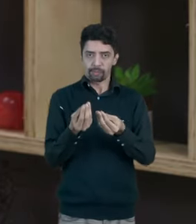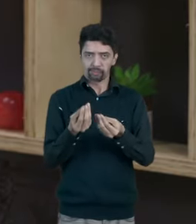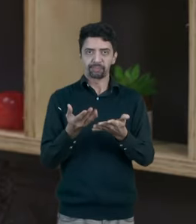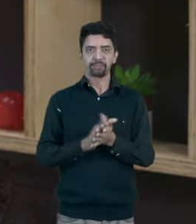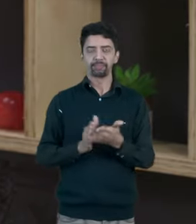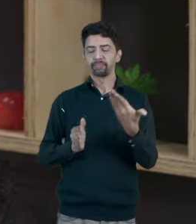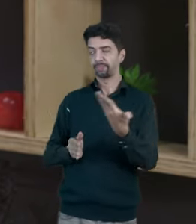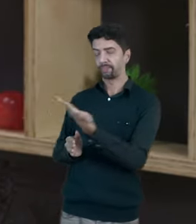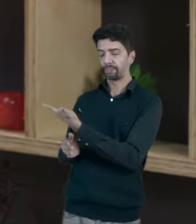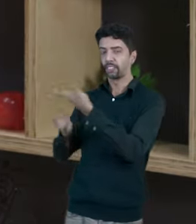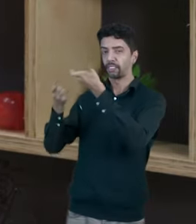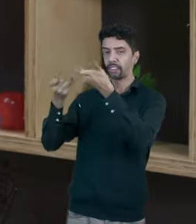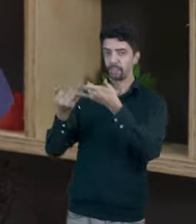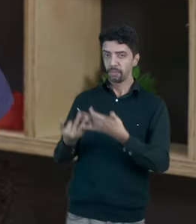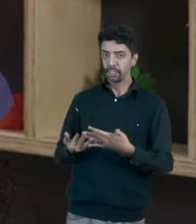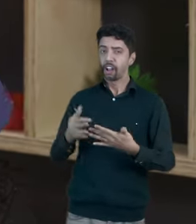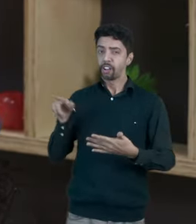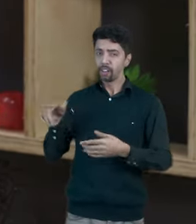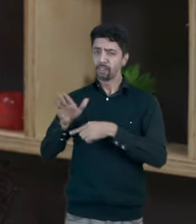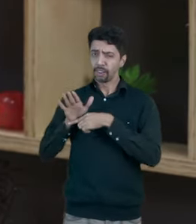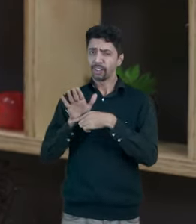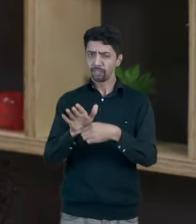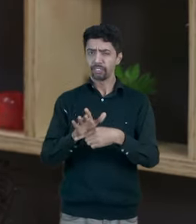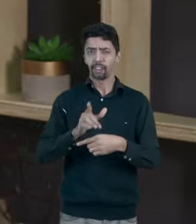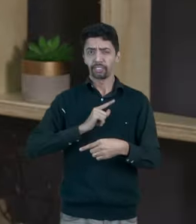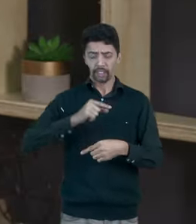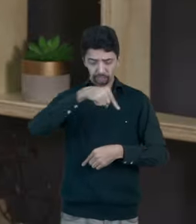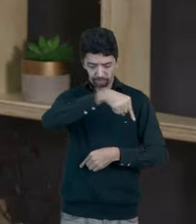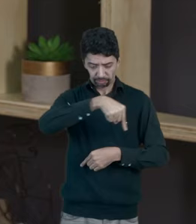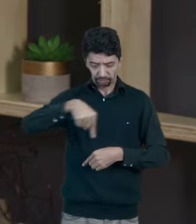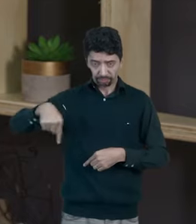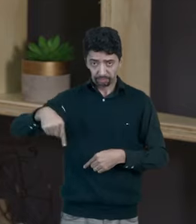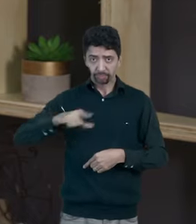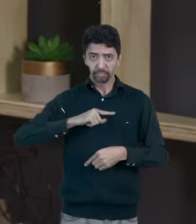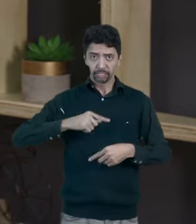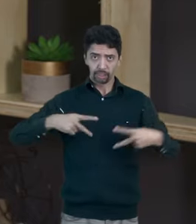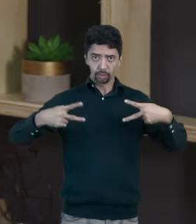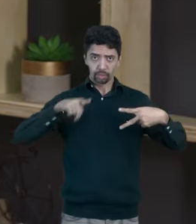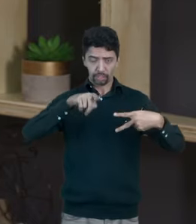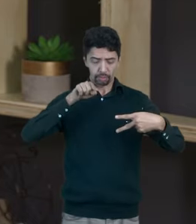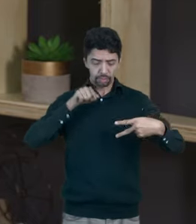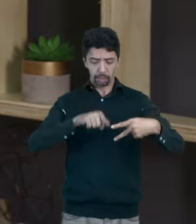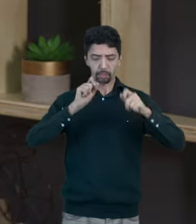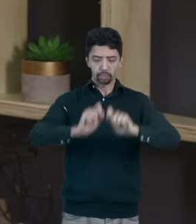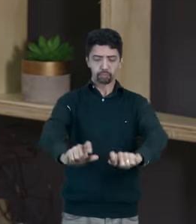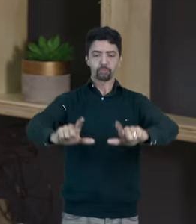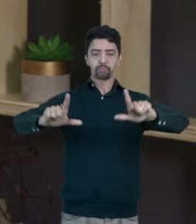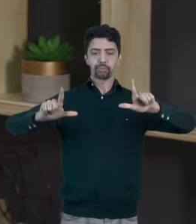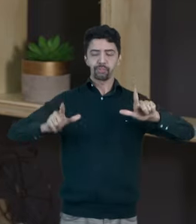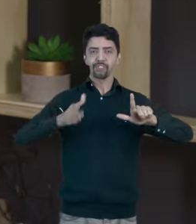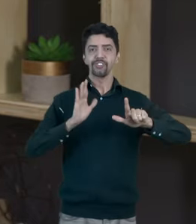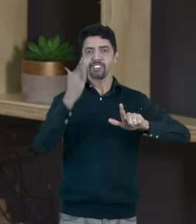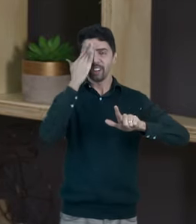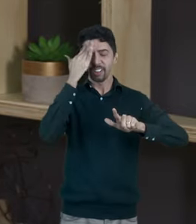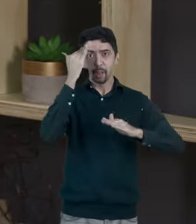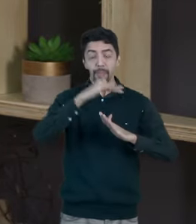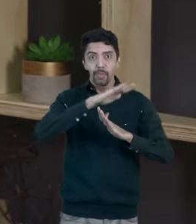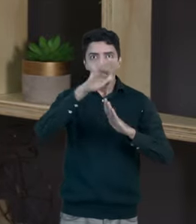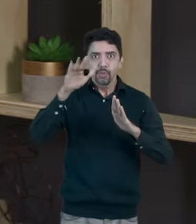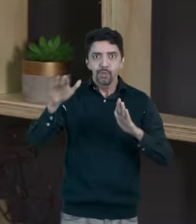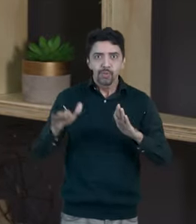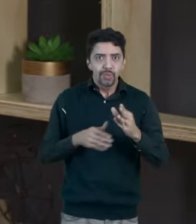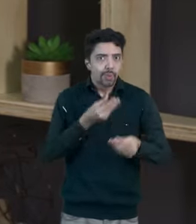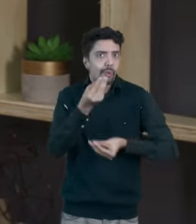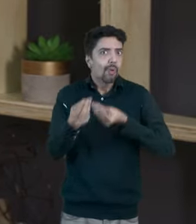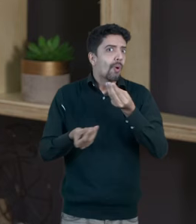é simples olha sorte no canal dê da vista prestação de serviço mesmo vou deixar aqui na descrição o link para você clicar e